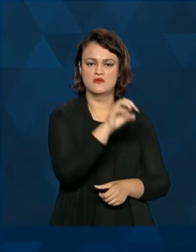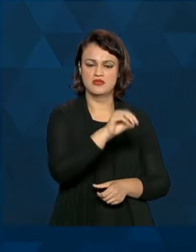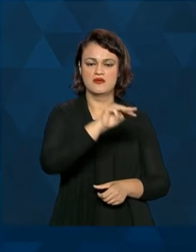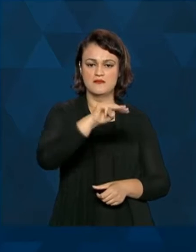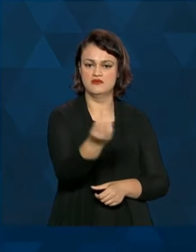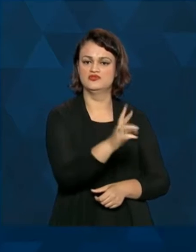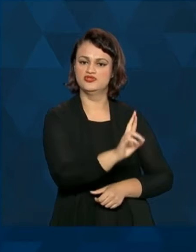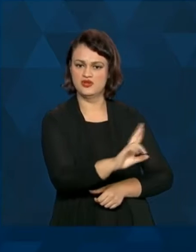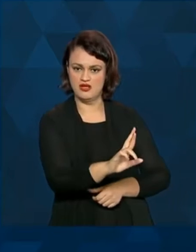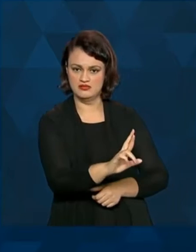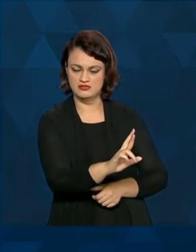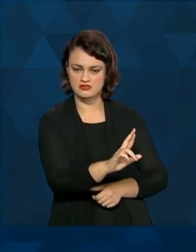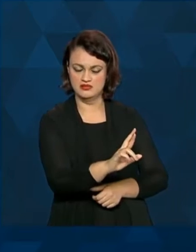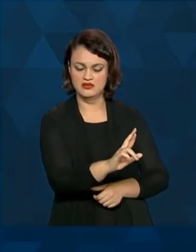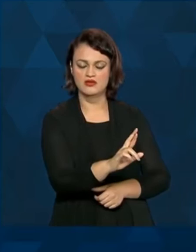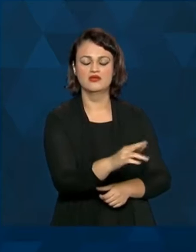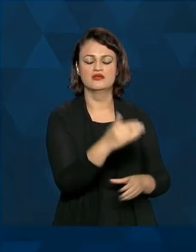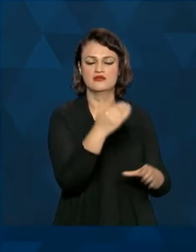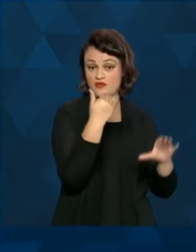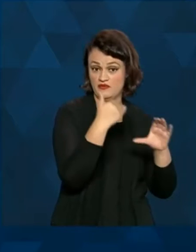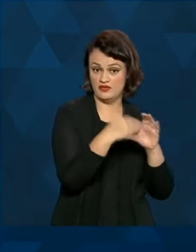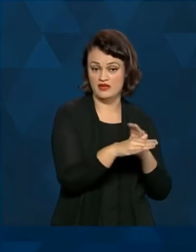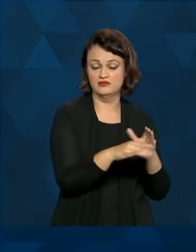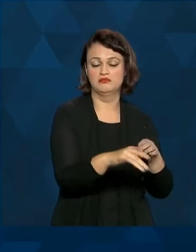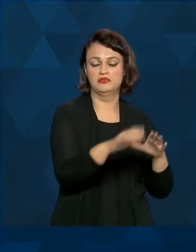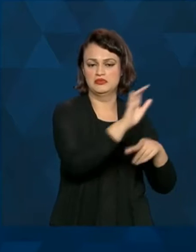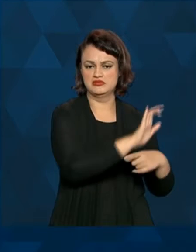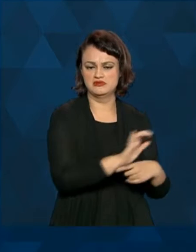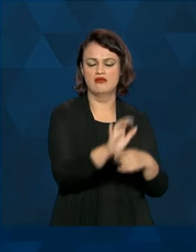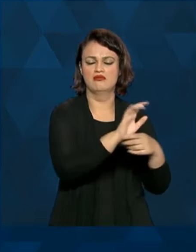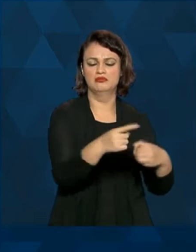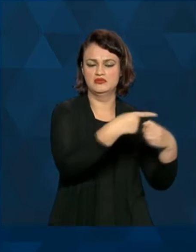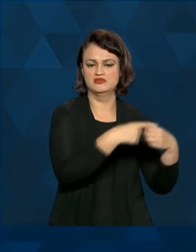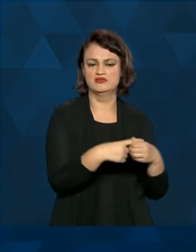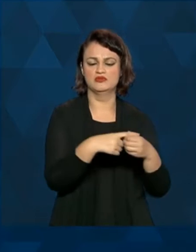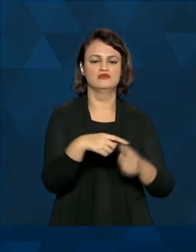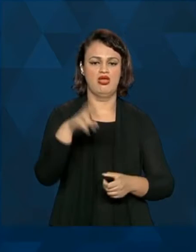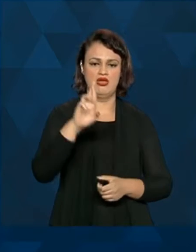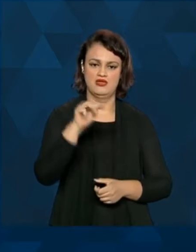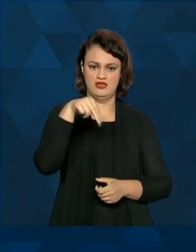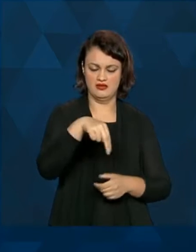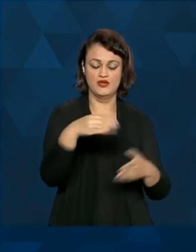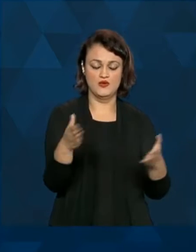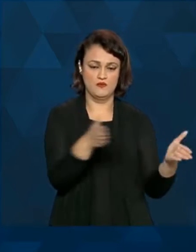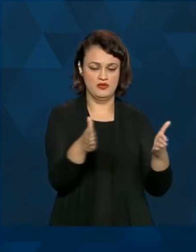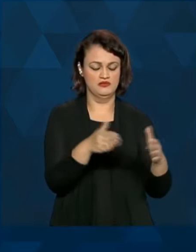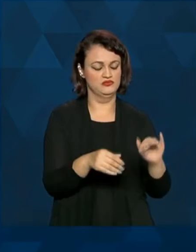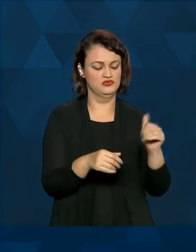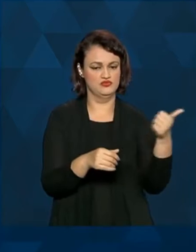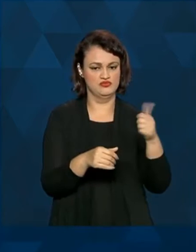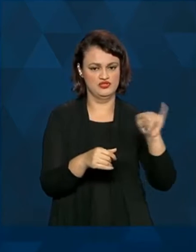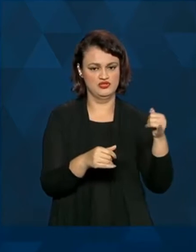de reais repassados ao Estado e municípios do Rio Grande do Norte de 1º de janeiro até o